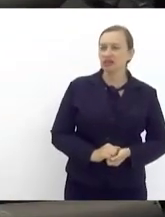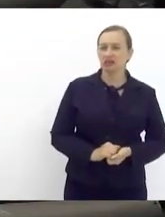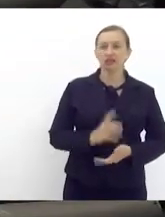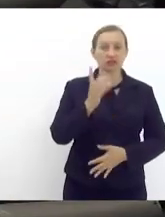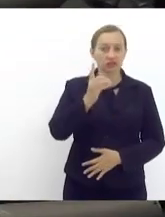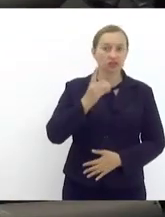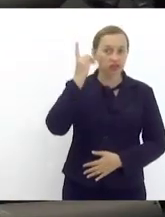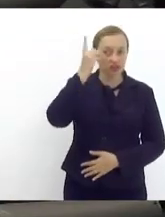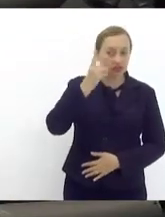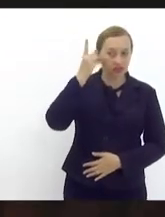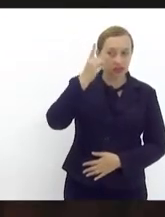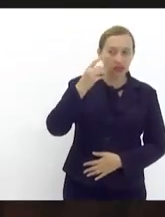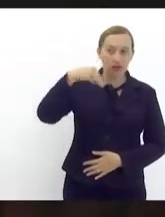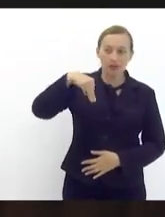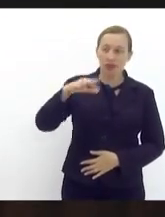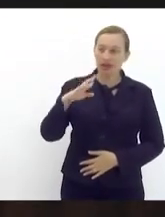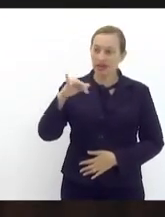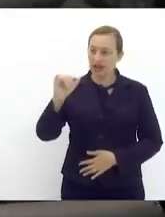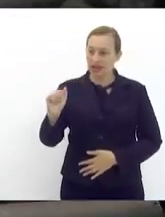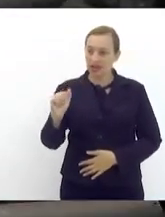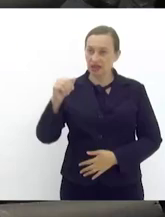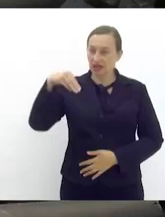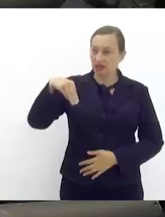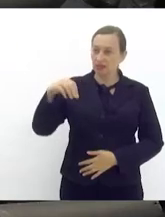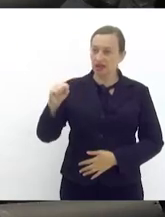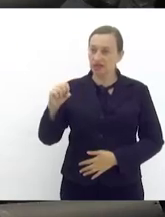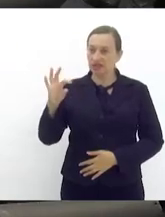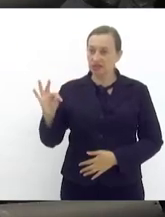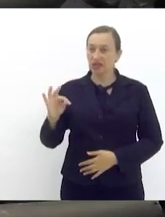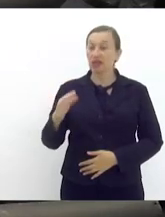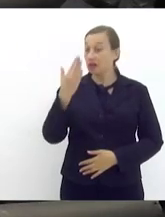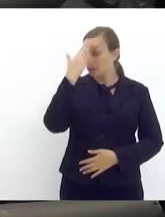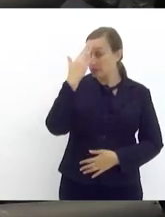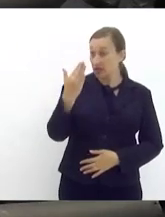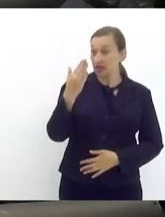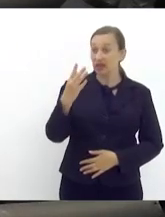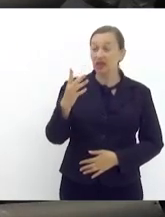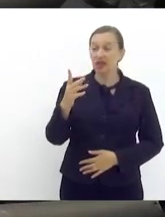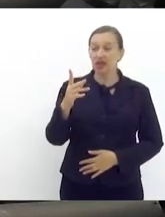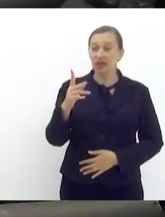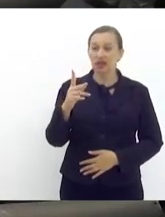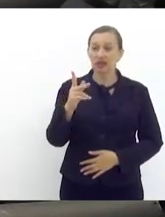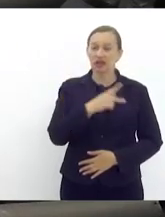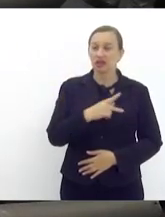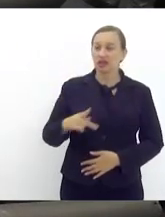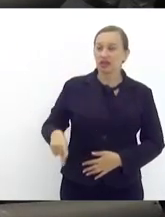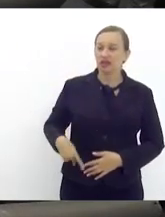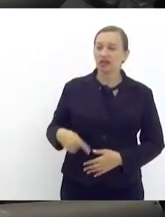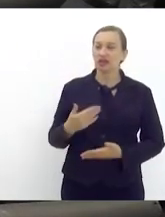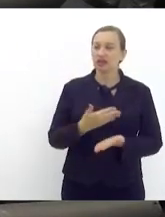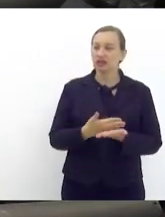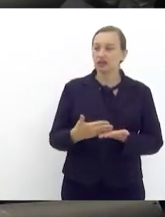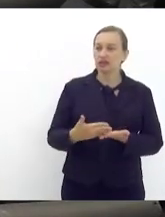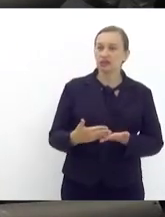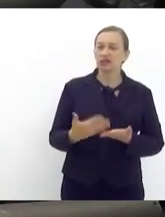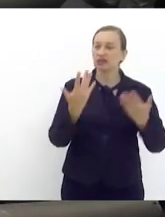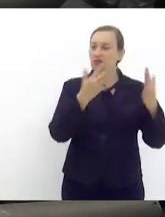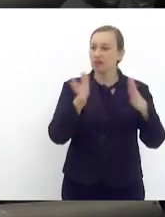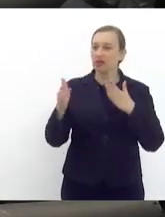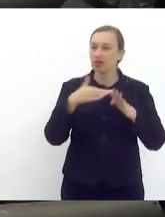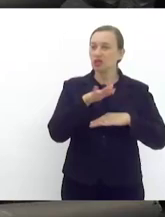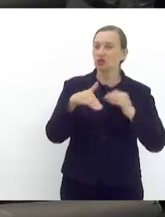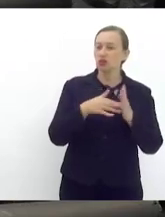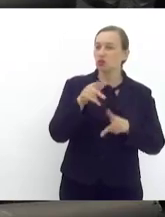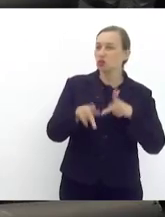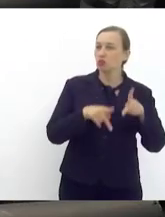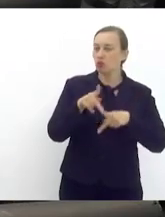Deputada Marina, do MST. Obrigada, presidenta. Eu quero, inicialmente, saudar todo o povo